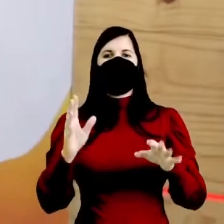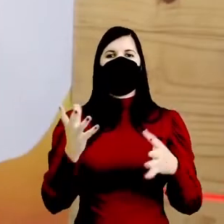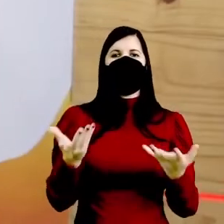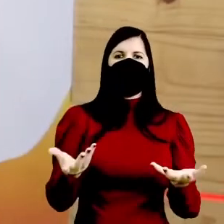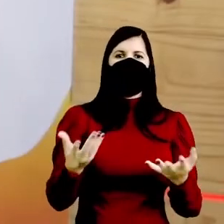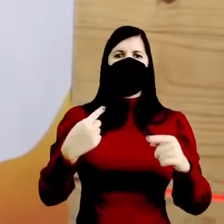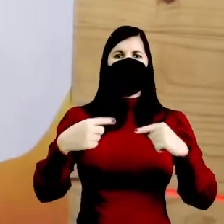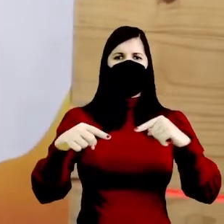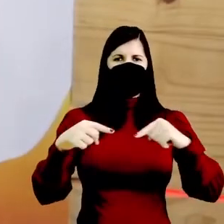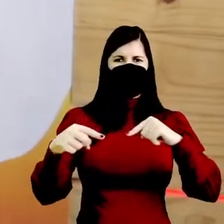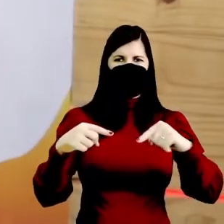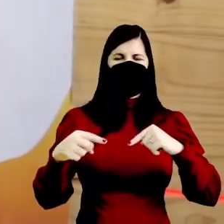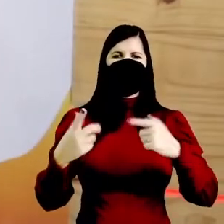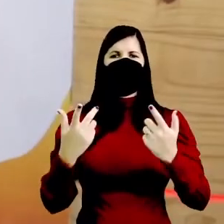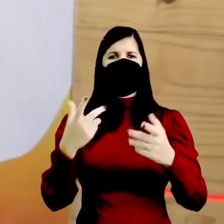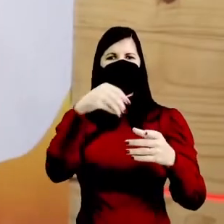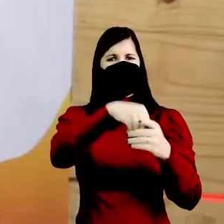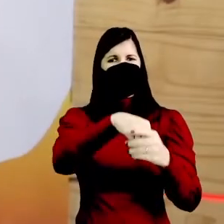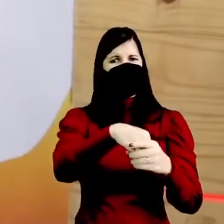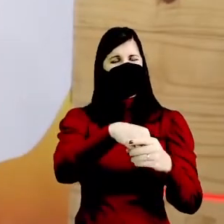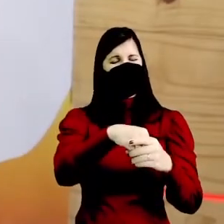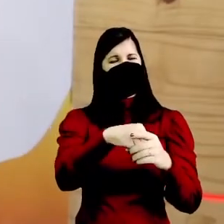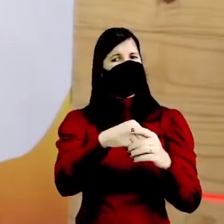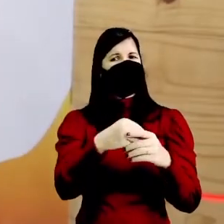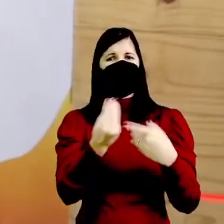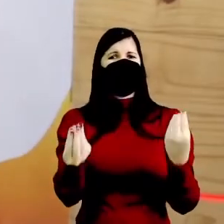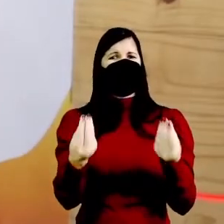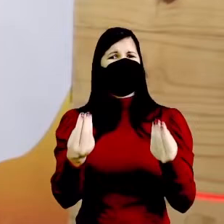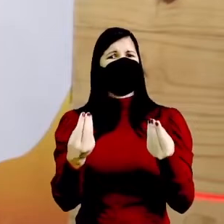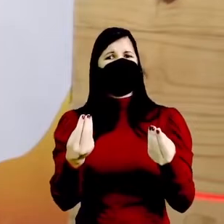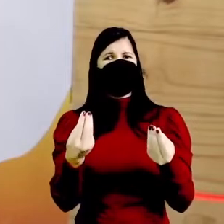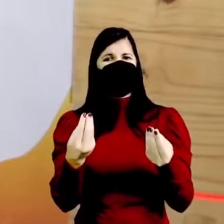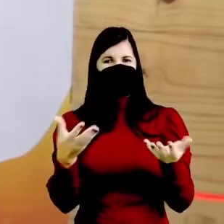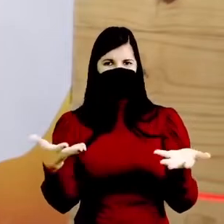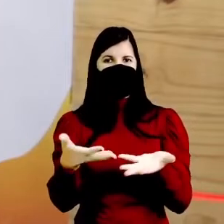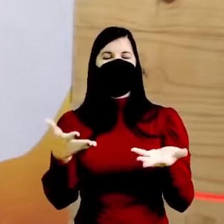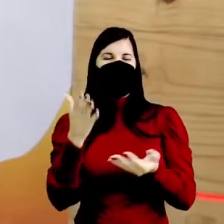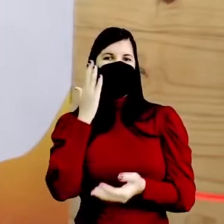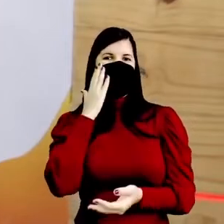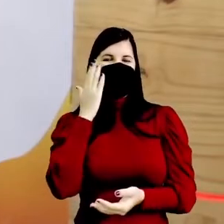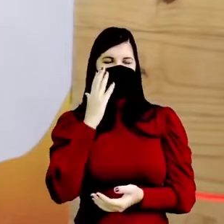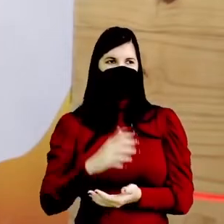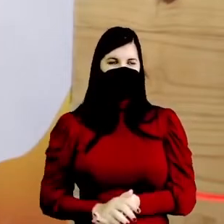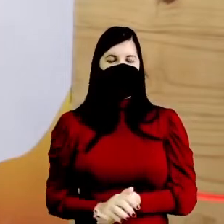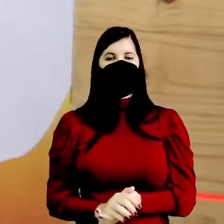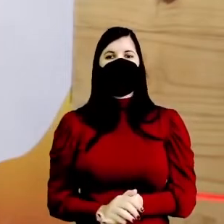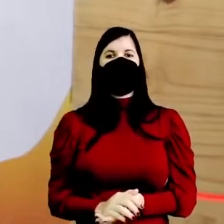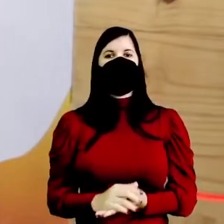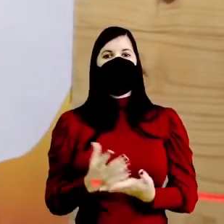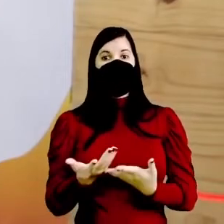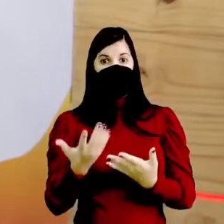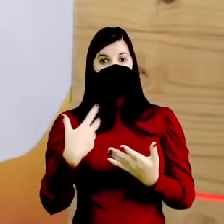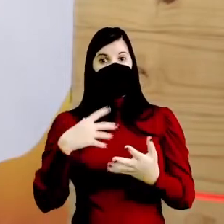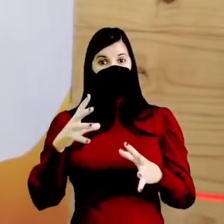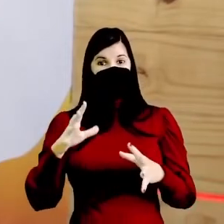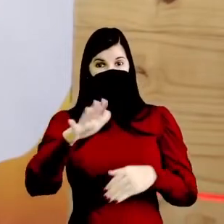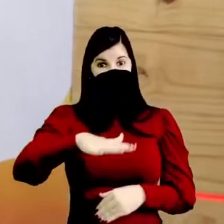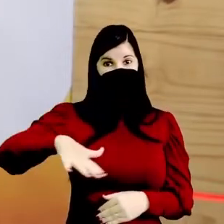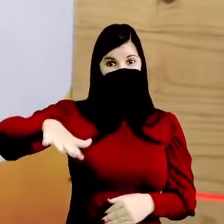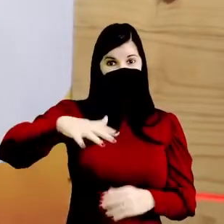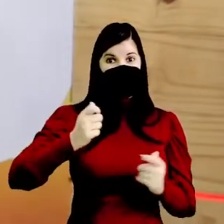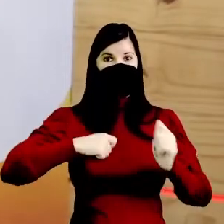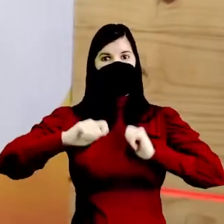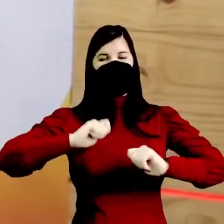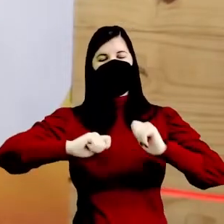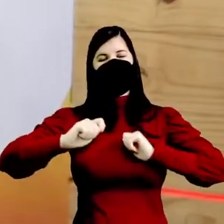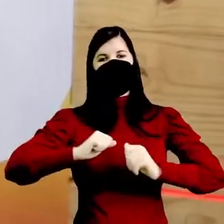essa política interna? Eu não consigo entender, vai entender agora. Ela é um mecanismo de administração,